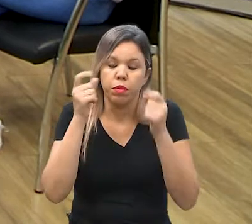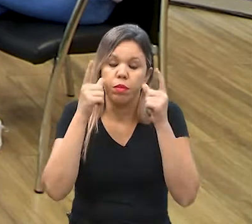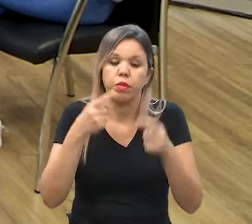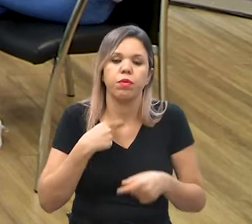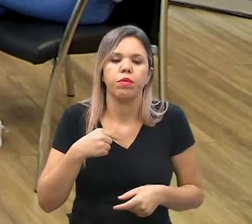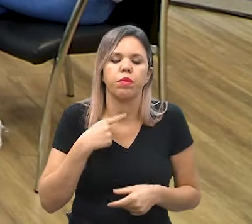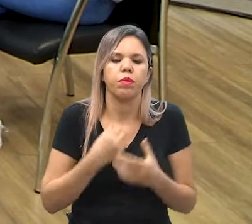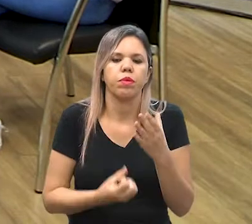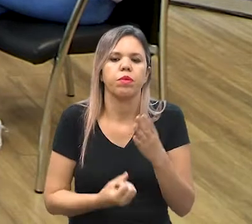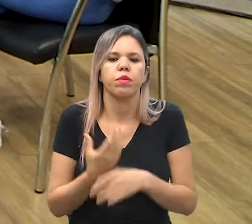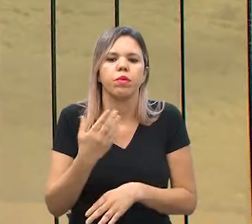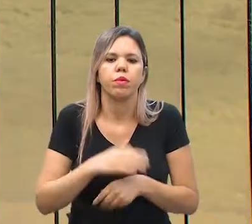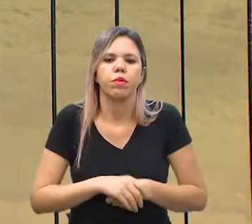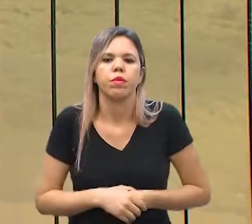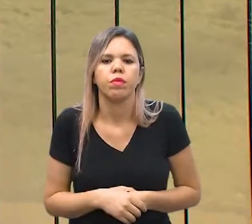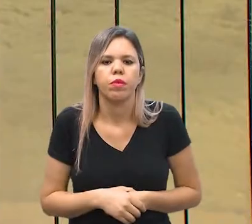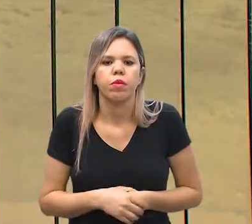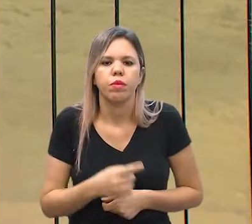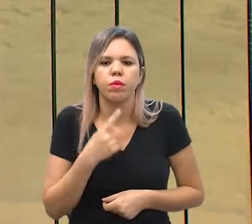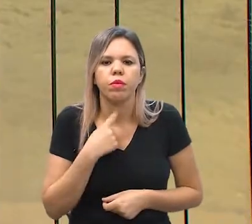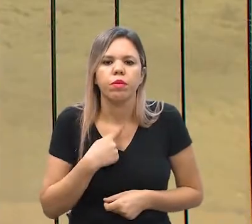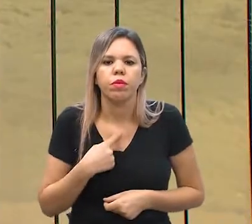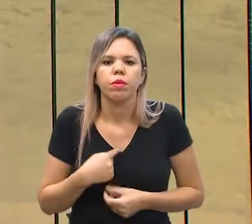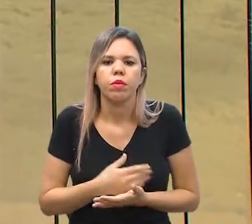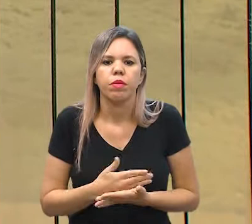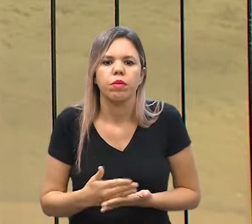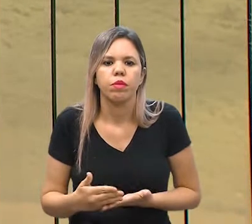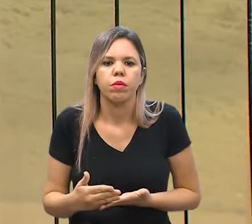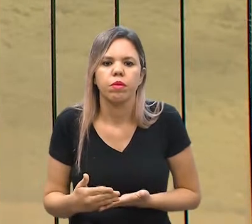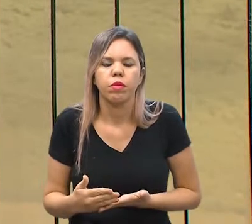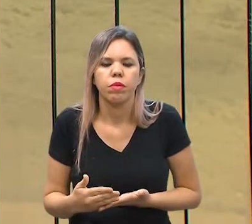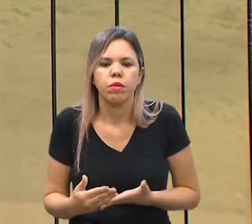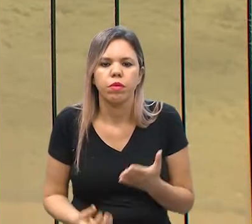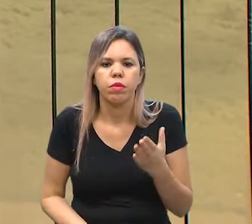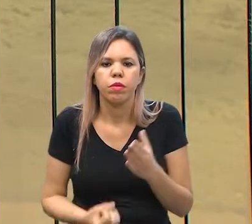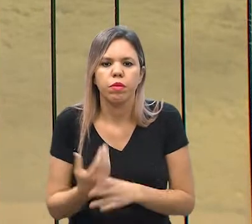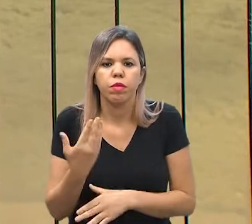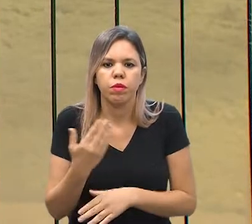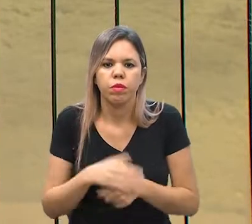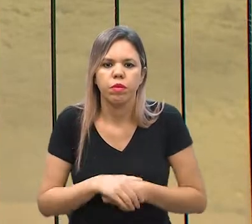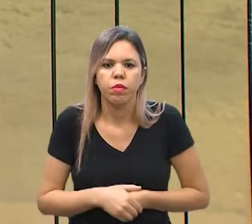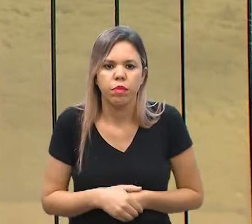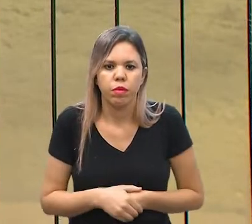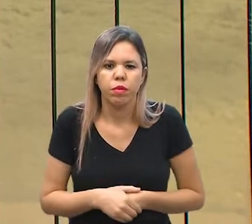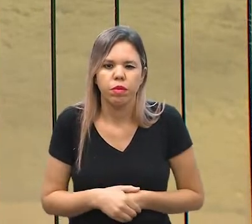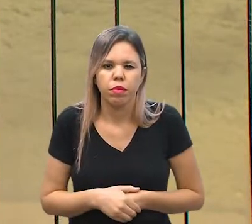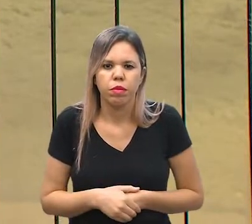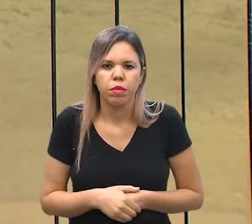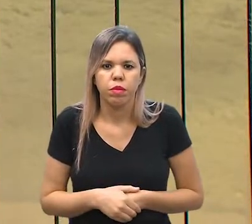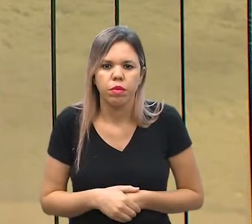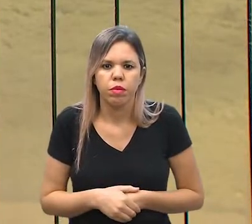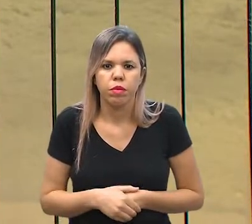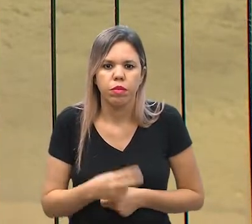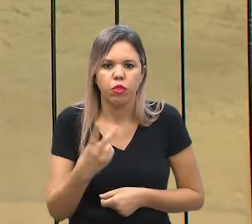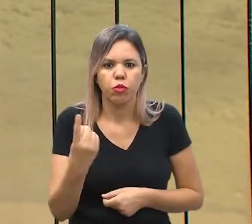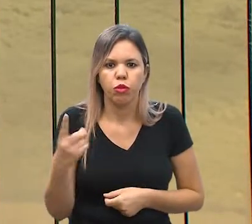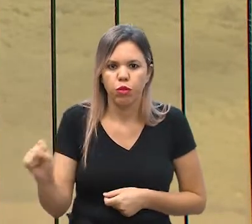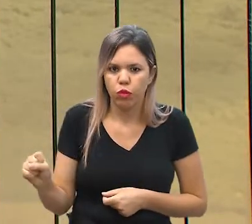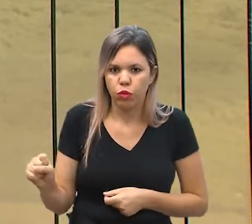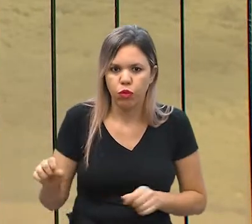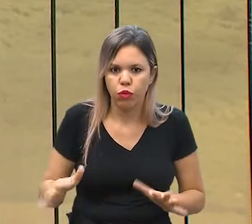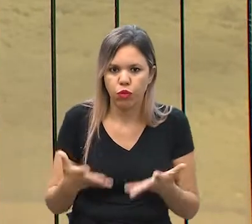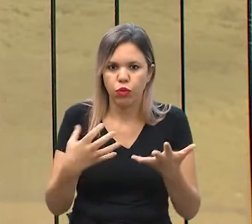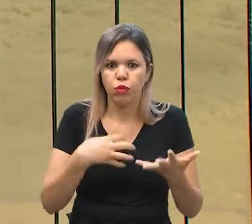aquele estralo, assim, e esse desejo começou a surgir muito... em 2018 foi